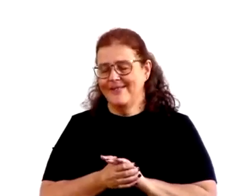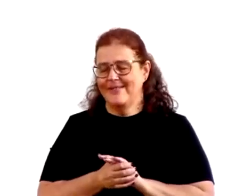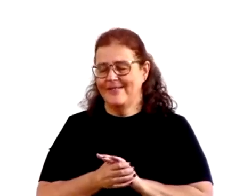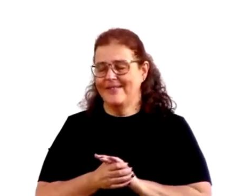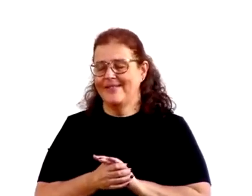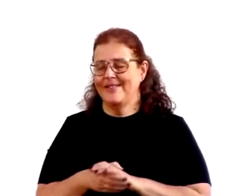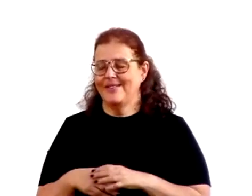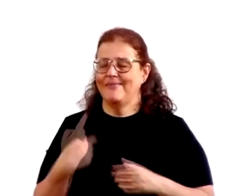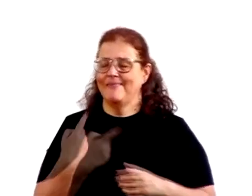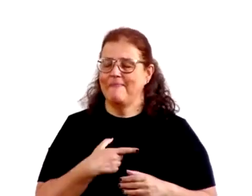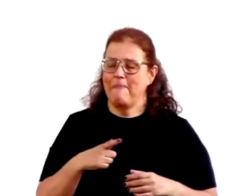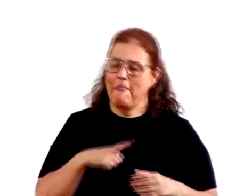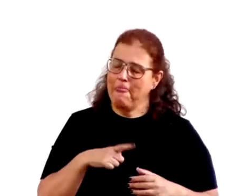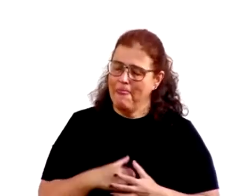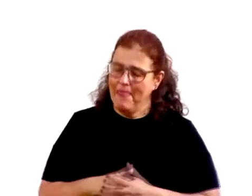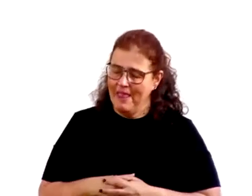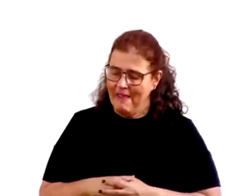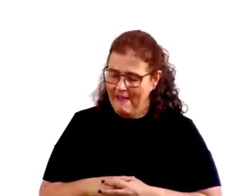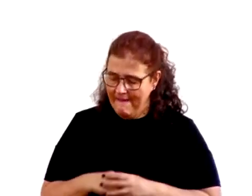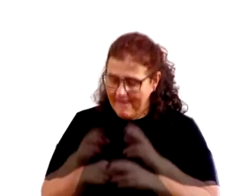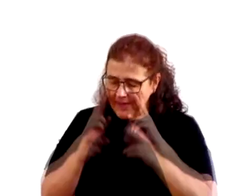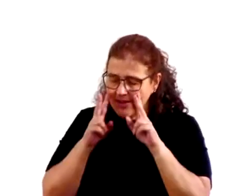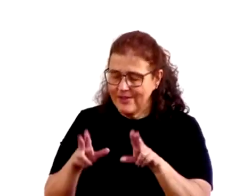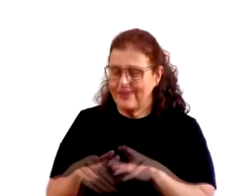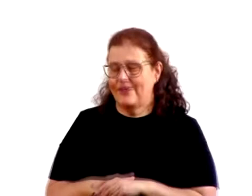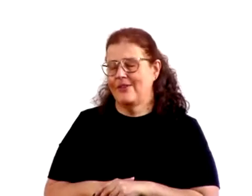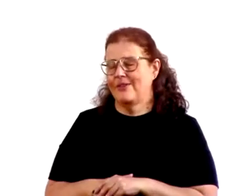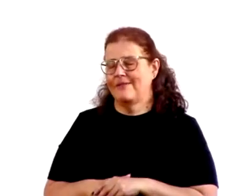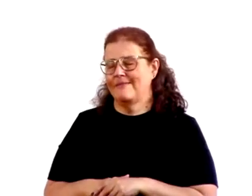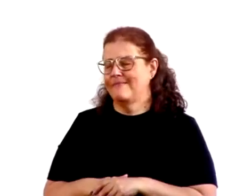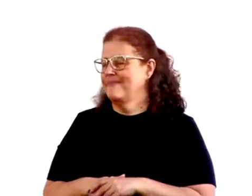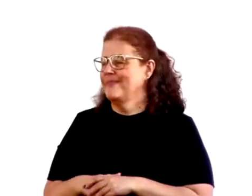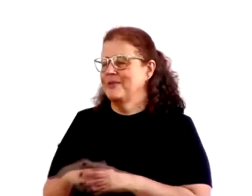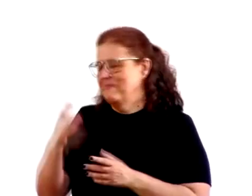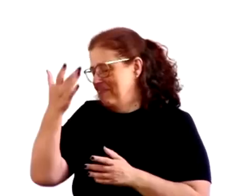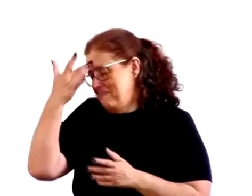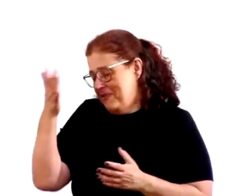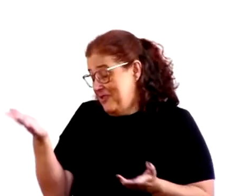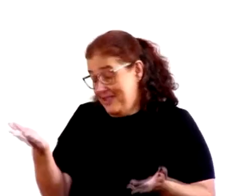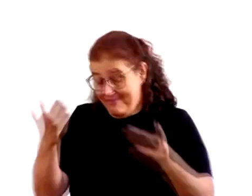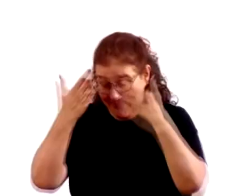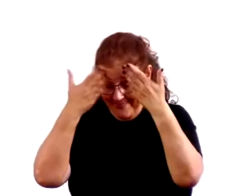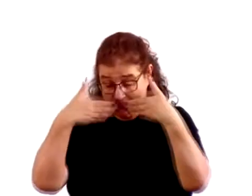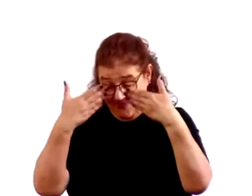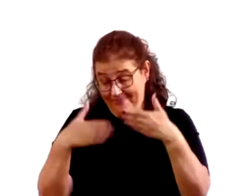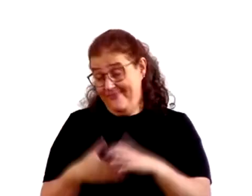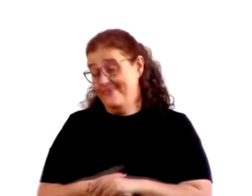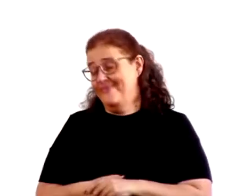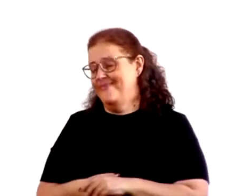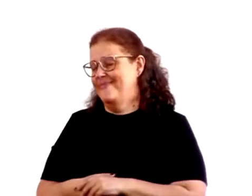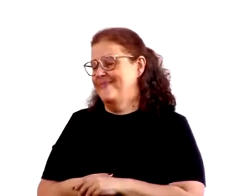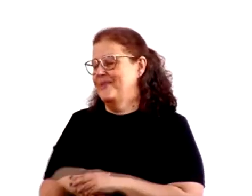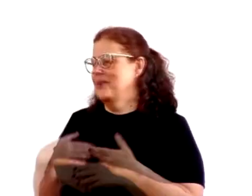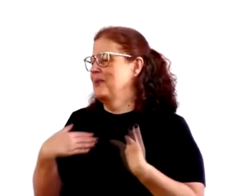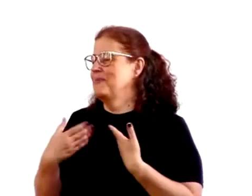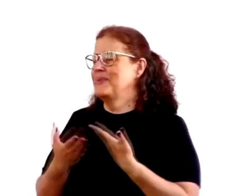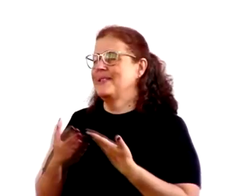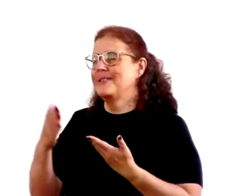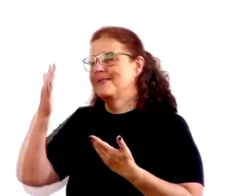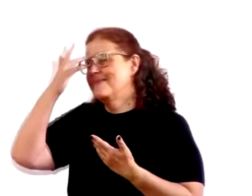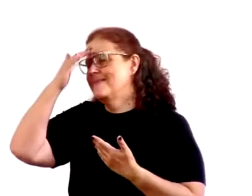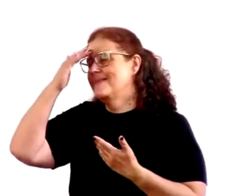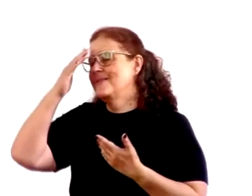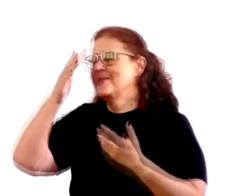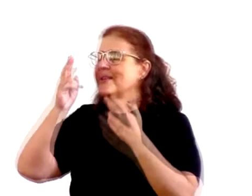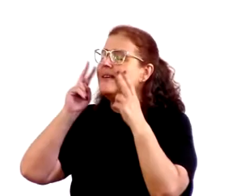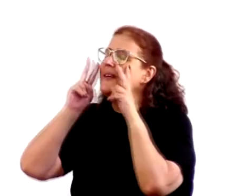Os nossos olhos não alcançam, nossos olhos não chegam até a coroa. Nós precisamos usar os olhos que estão dentro de